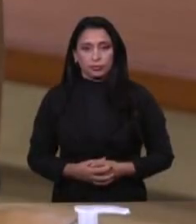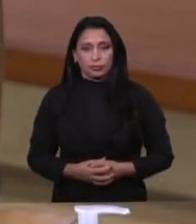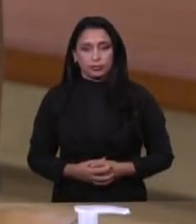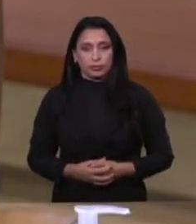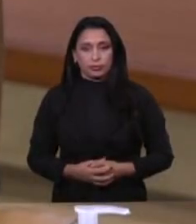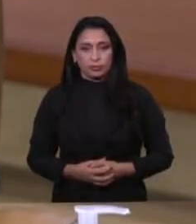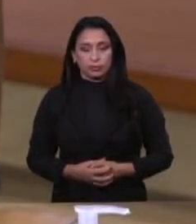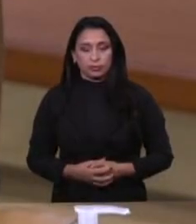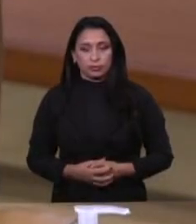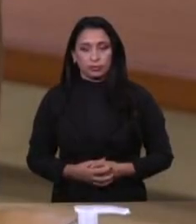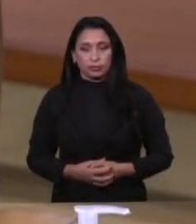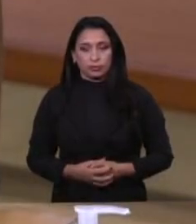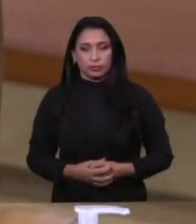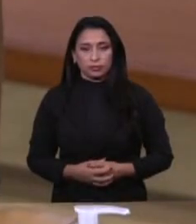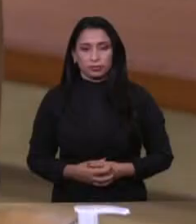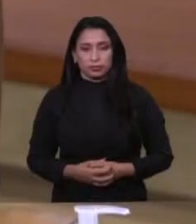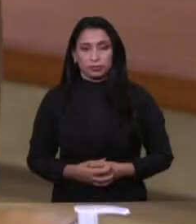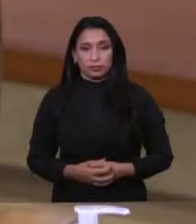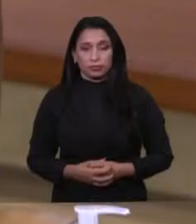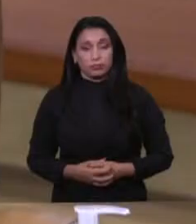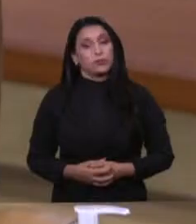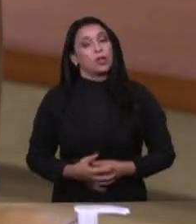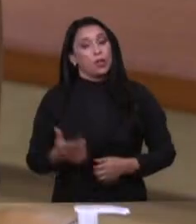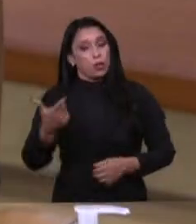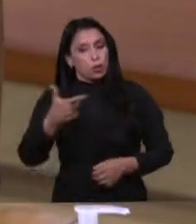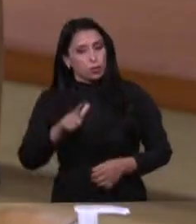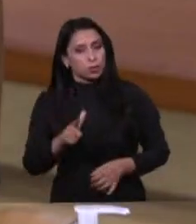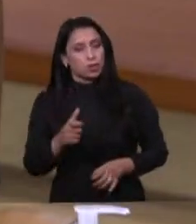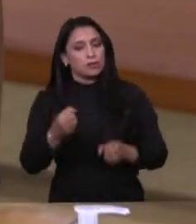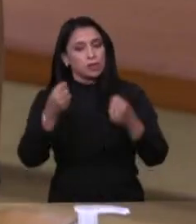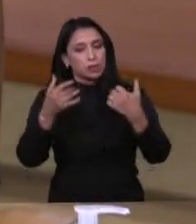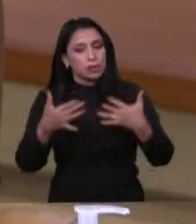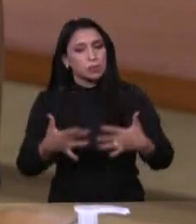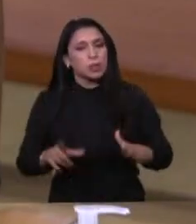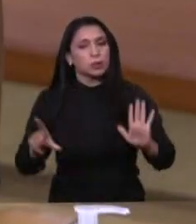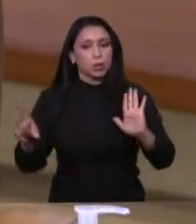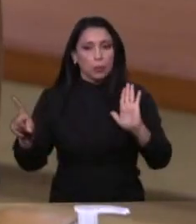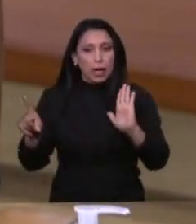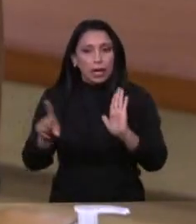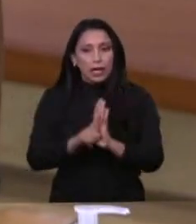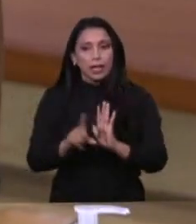nós estamos, repito, uma lei nova,